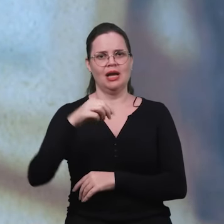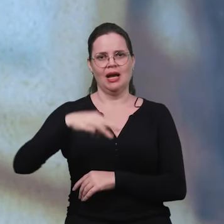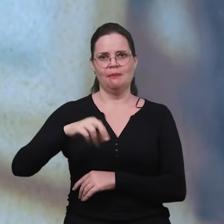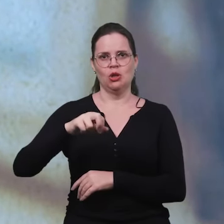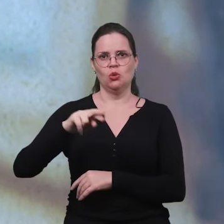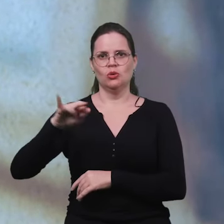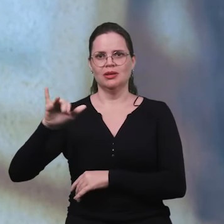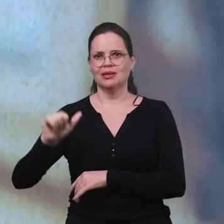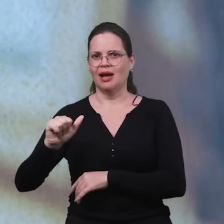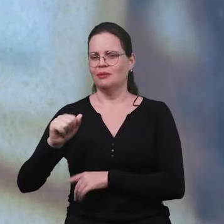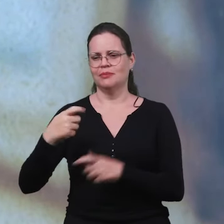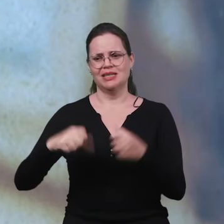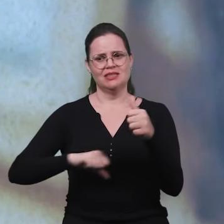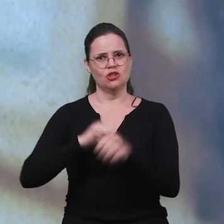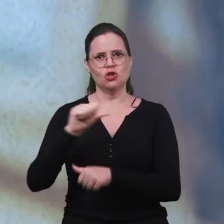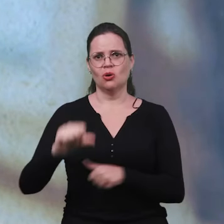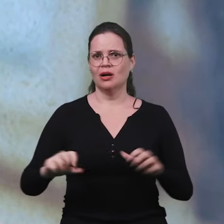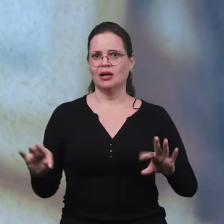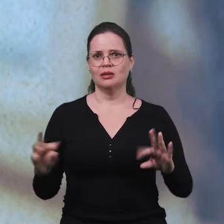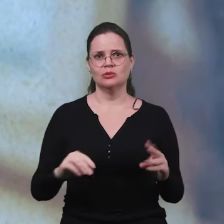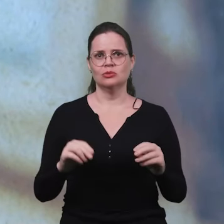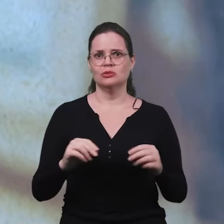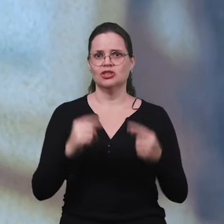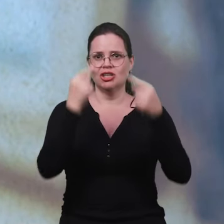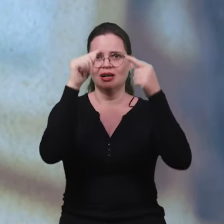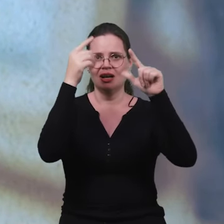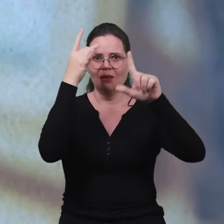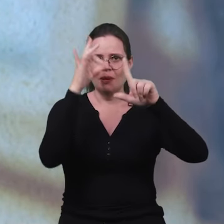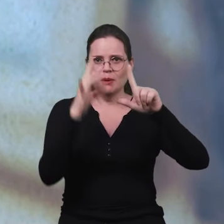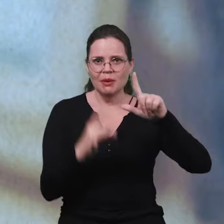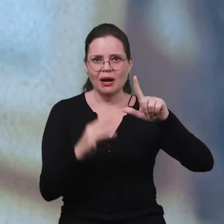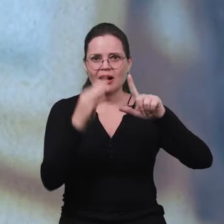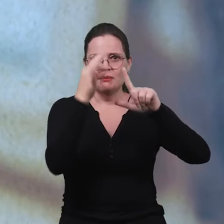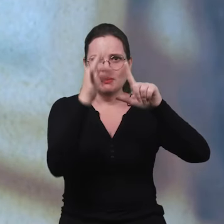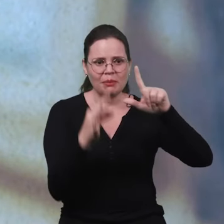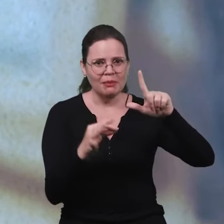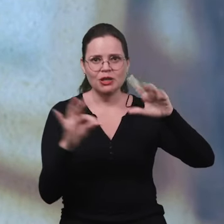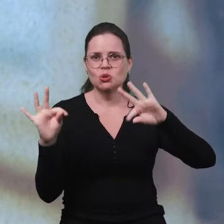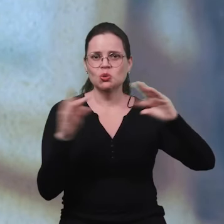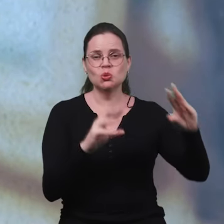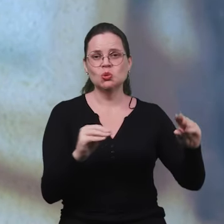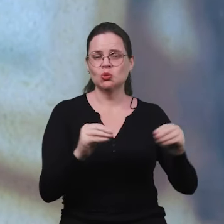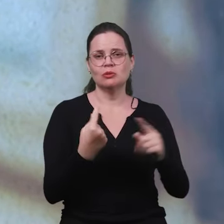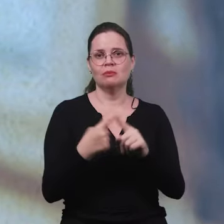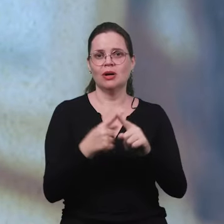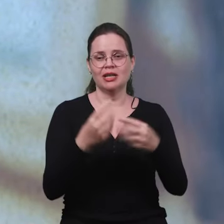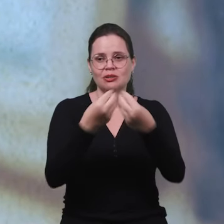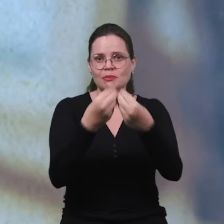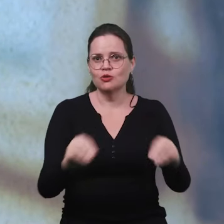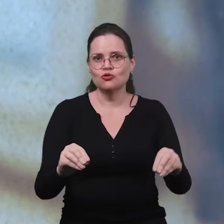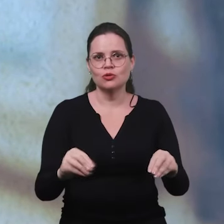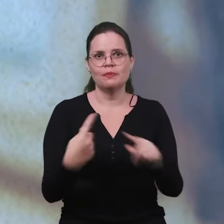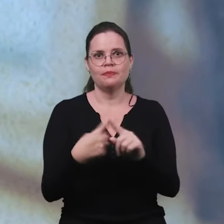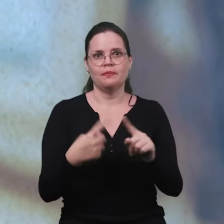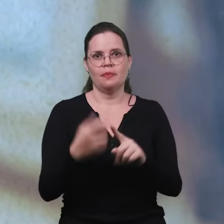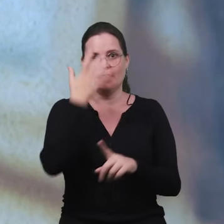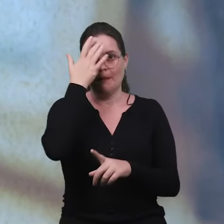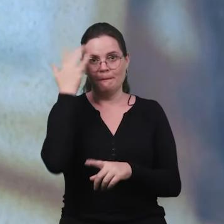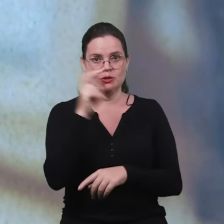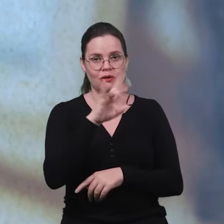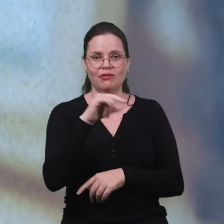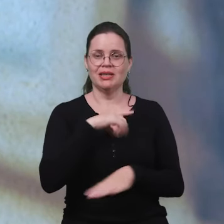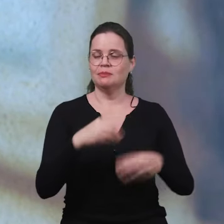minuta ela precisava ser toda refeita. Não tinha como revisar, precisava refazer, né, do zero. Porque ela estava totalmente prejudicial. Aquela pessoa ia ter um